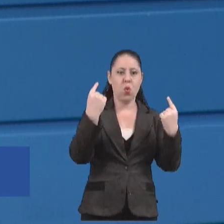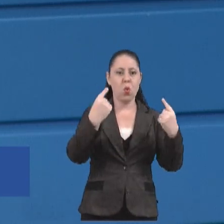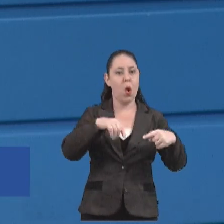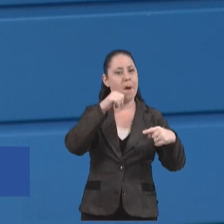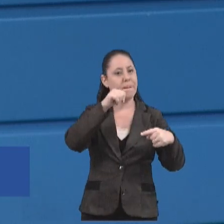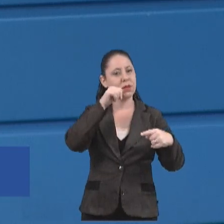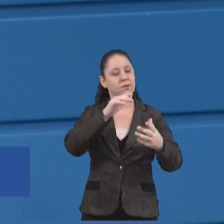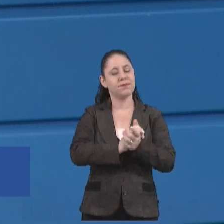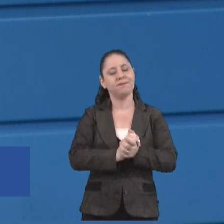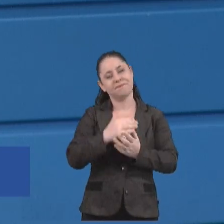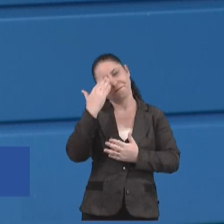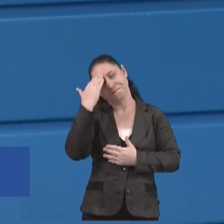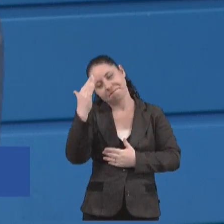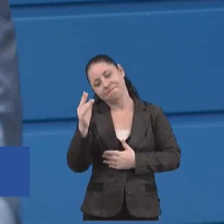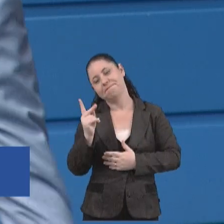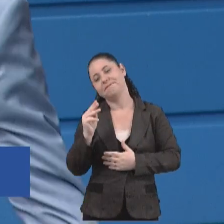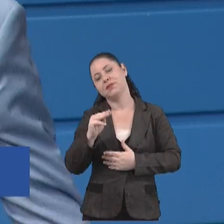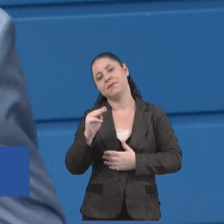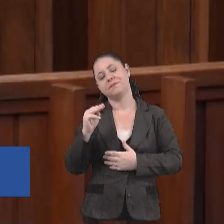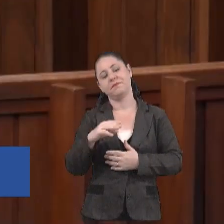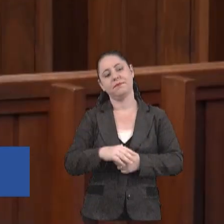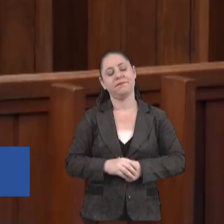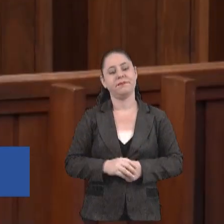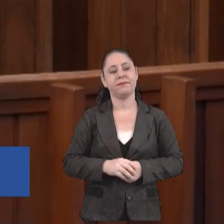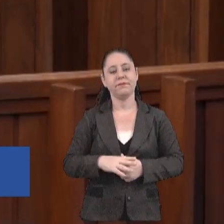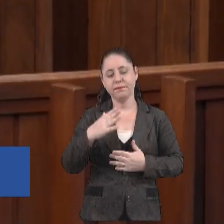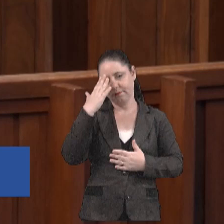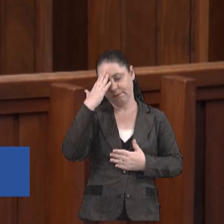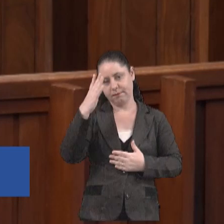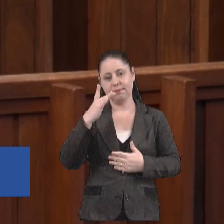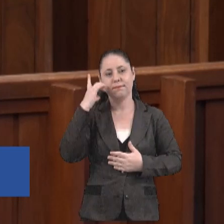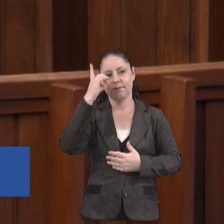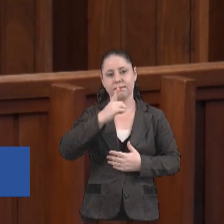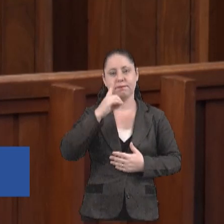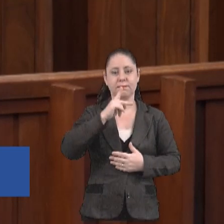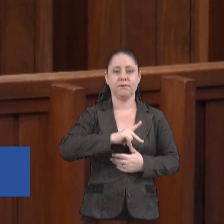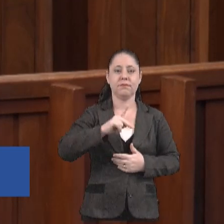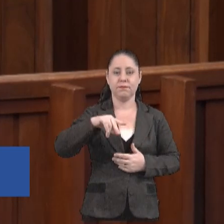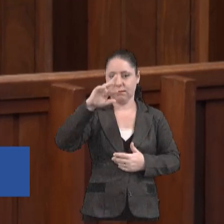mulher. Obrigado pela concessão da parte. Obrigado, deputado